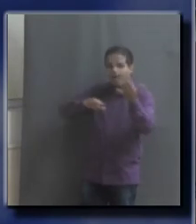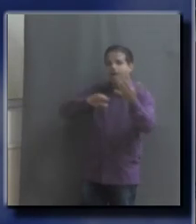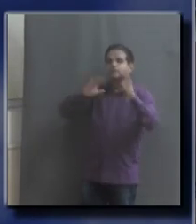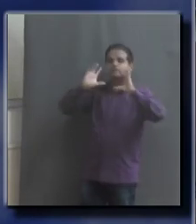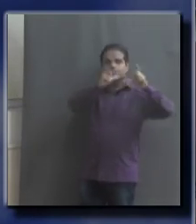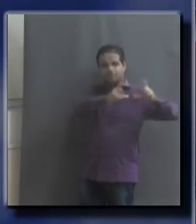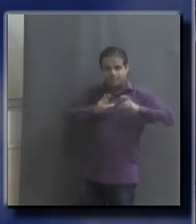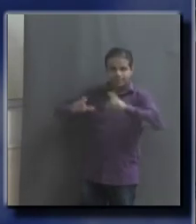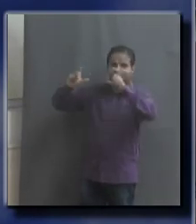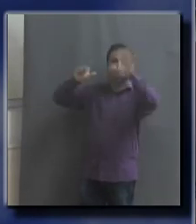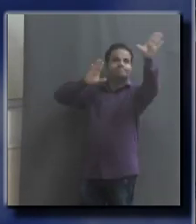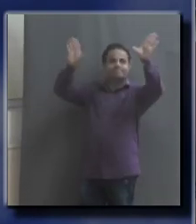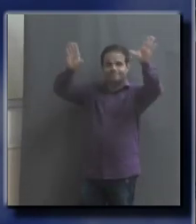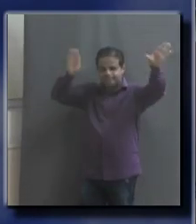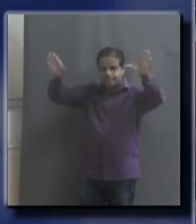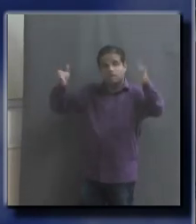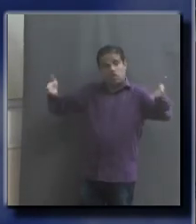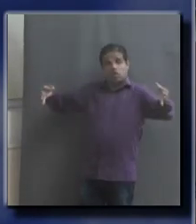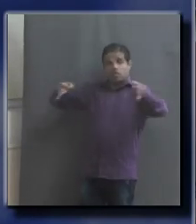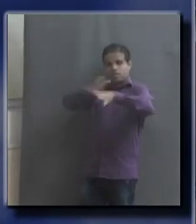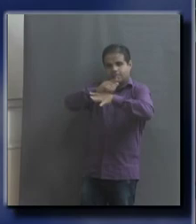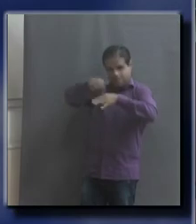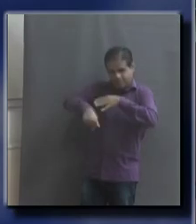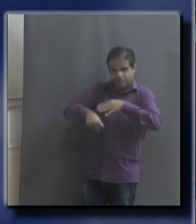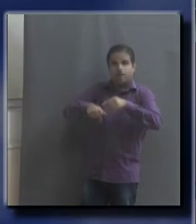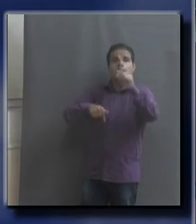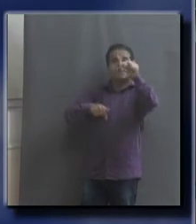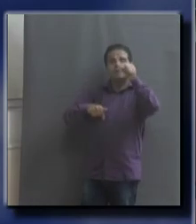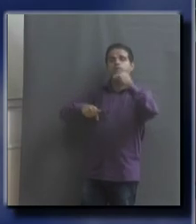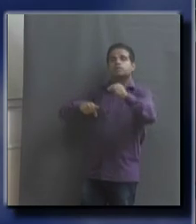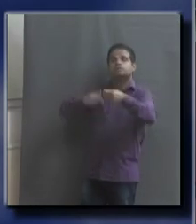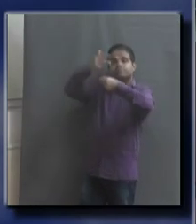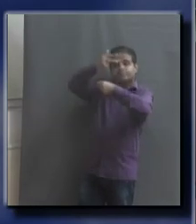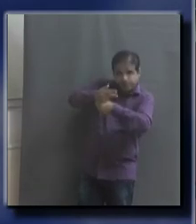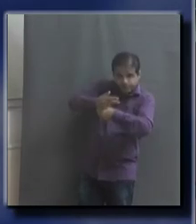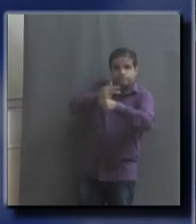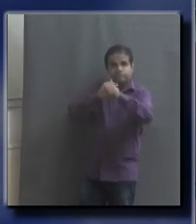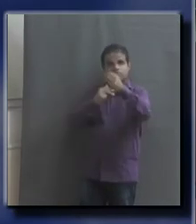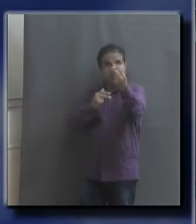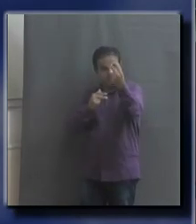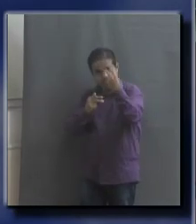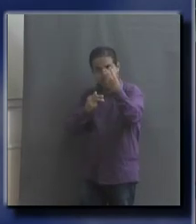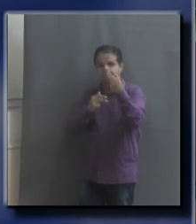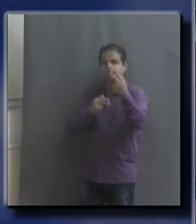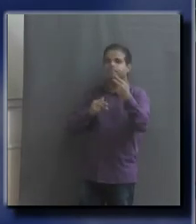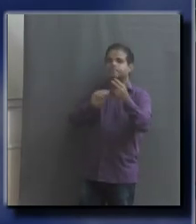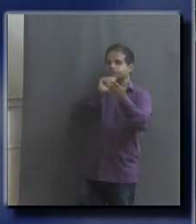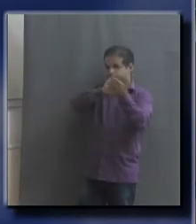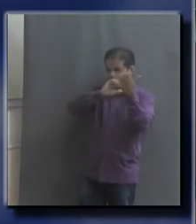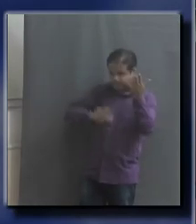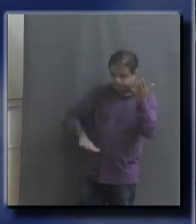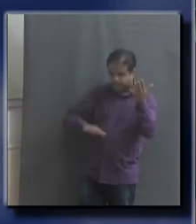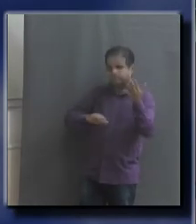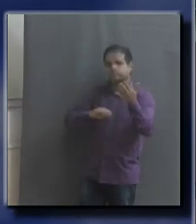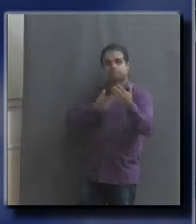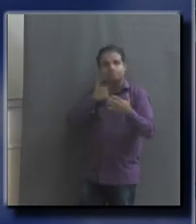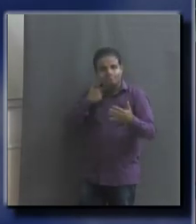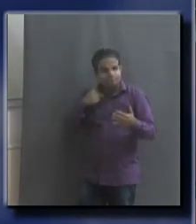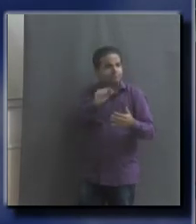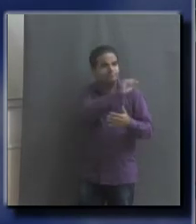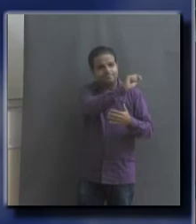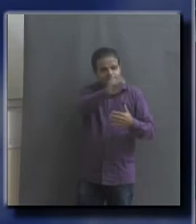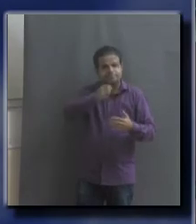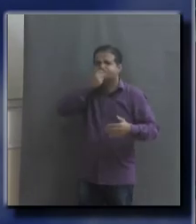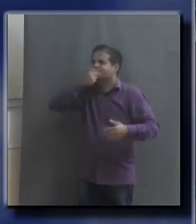nos polos, e encerro, então, neste momento, a transmissão dessas atividades. Desejo que vocês tenham